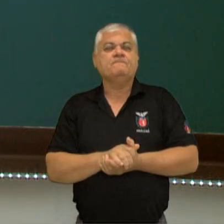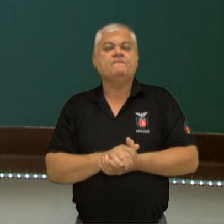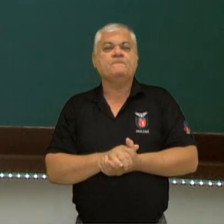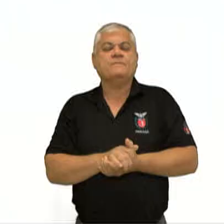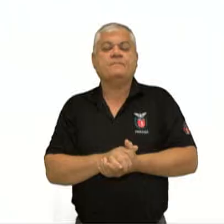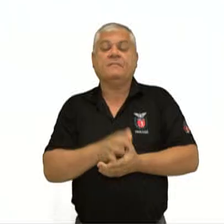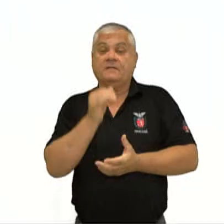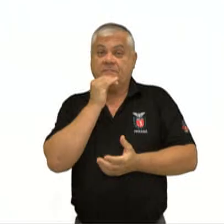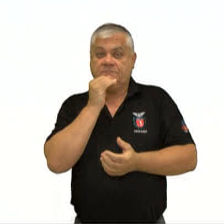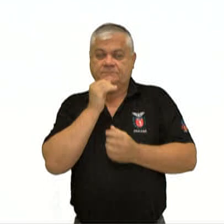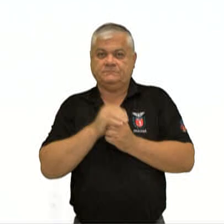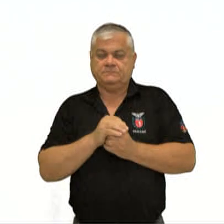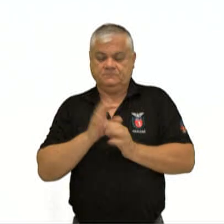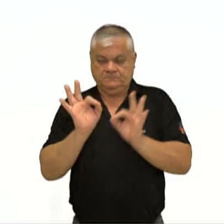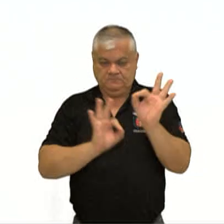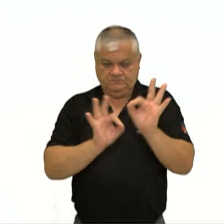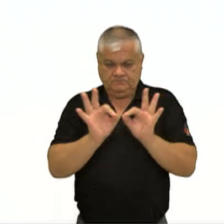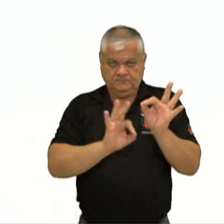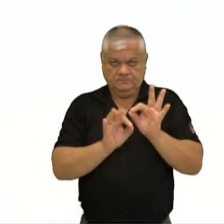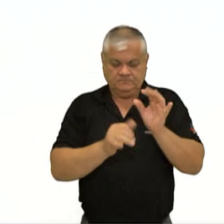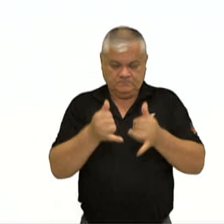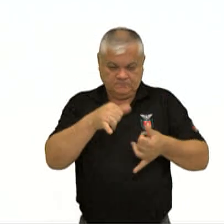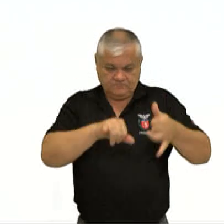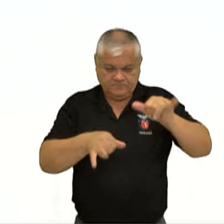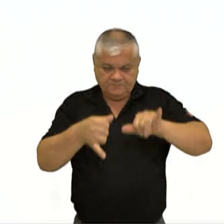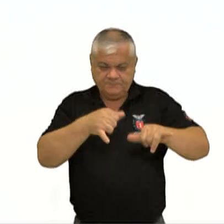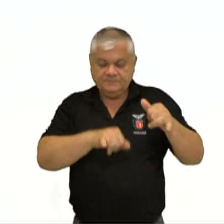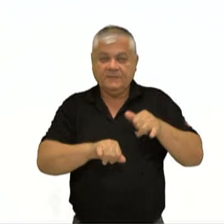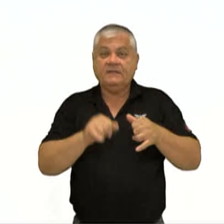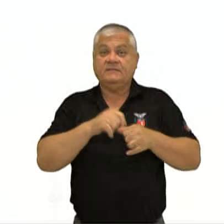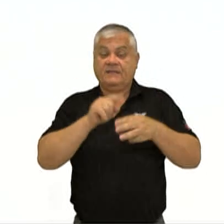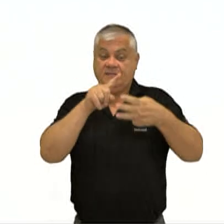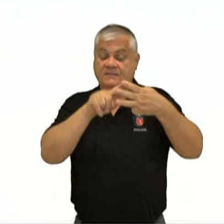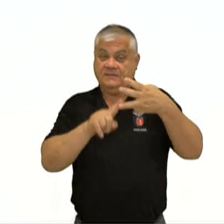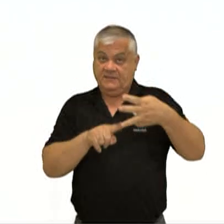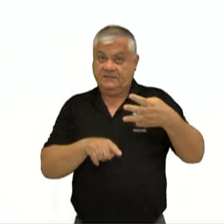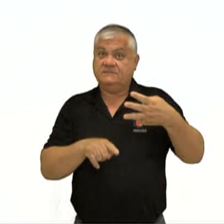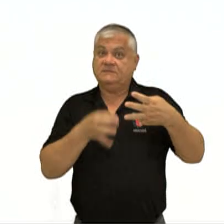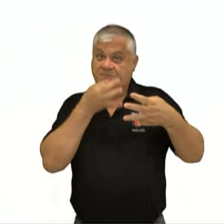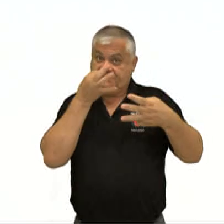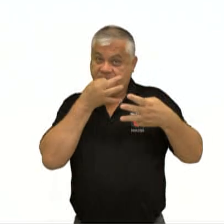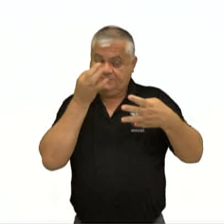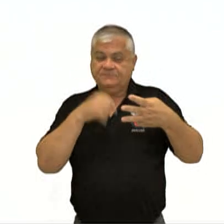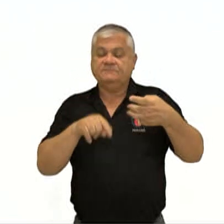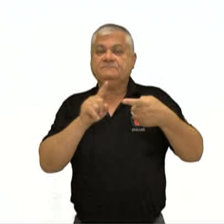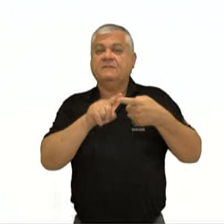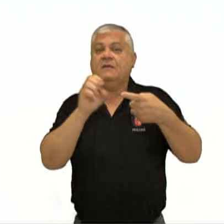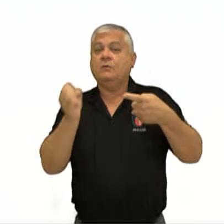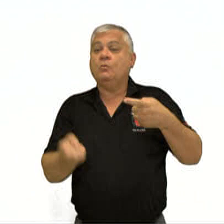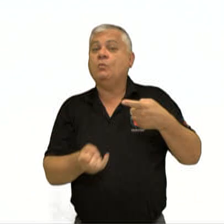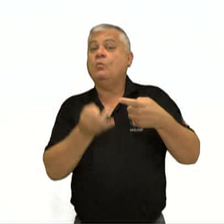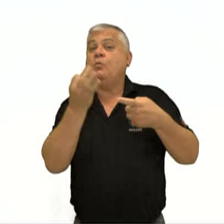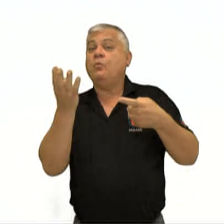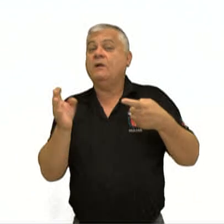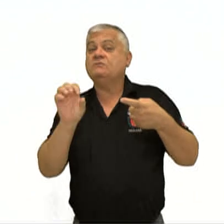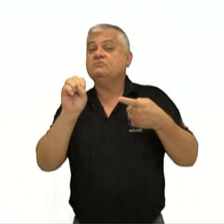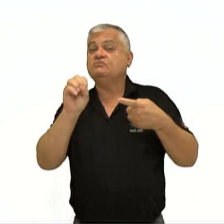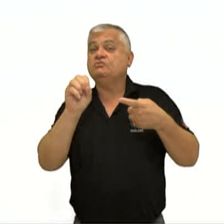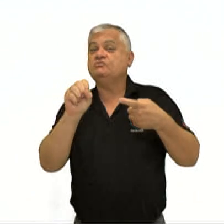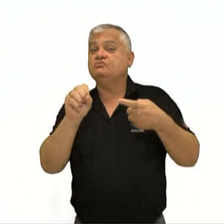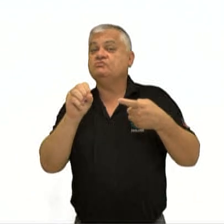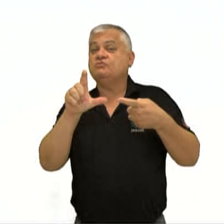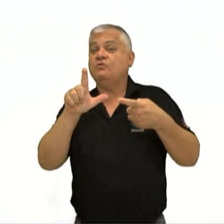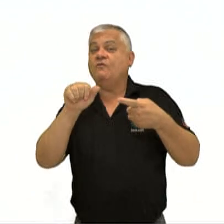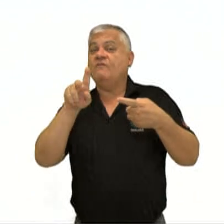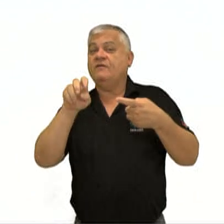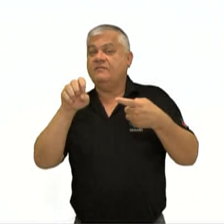Quando vamos preparar uma solução, temos que levar em consideração 3 critérios: a quantidade de solvente que será utilizada,